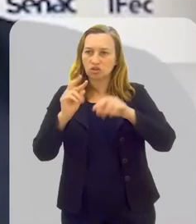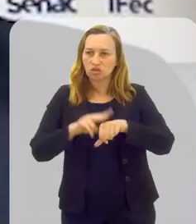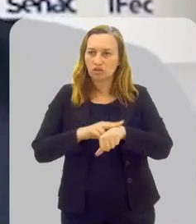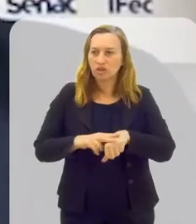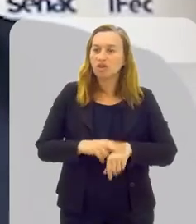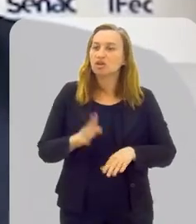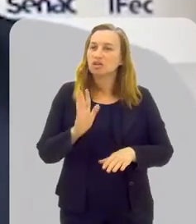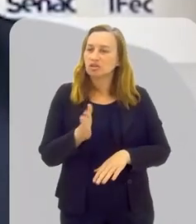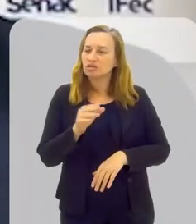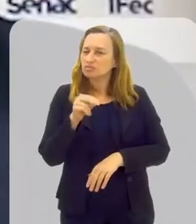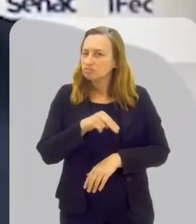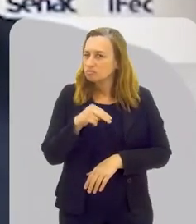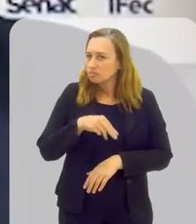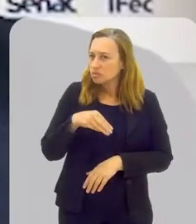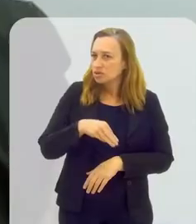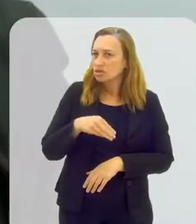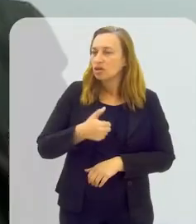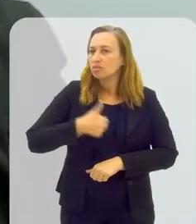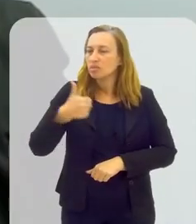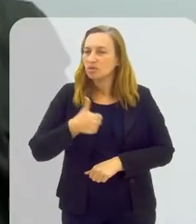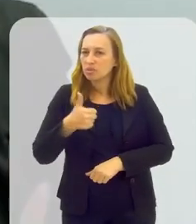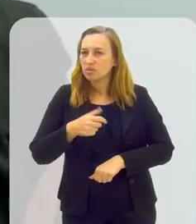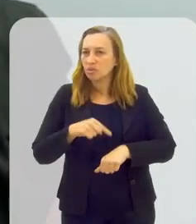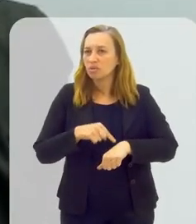dessa nossa pauta da tecnologia Verde